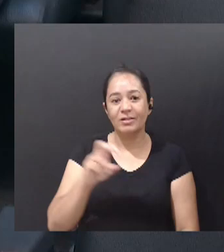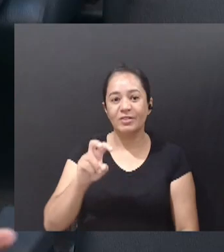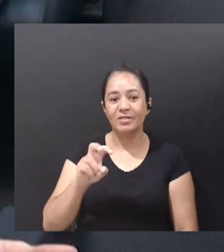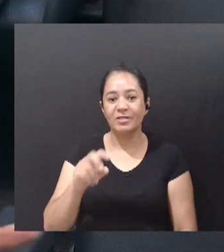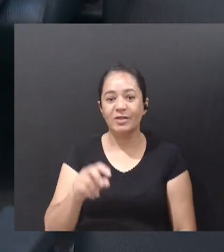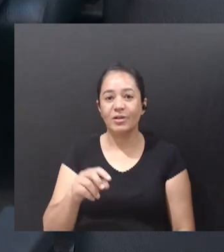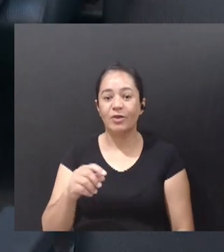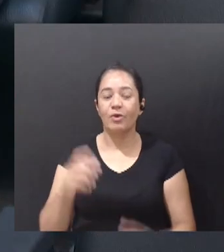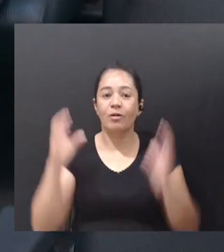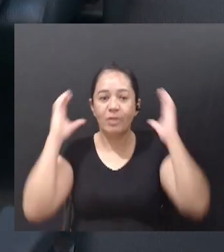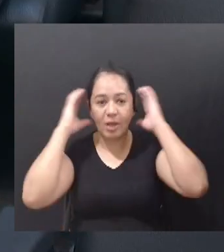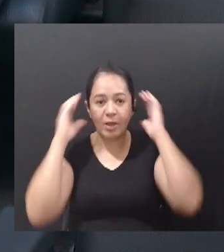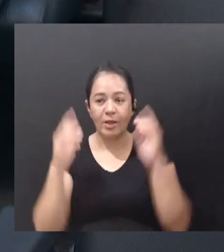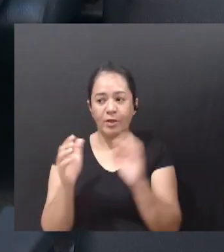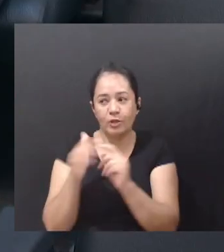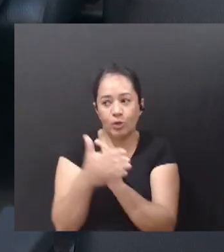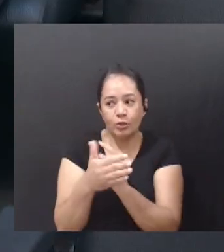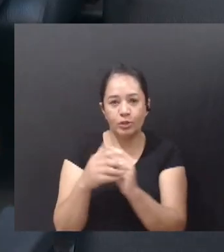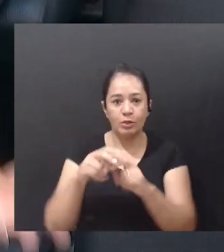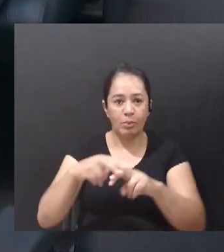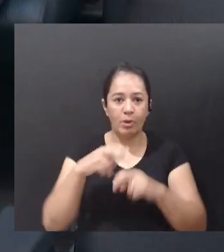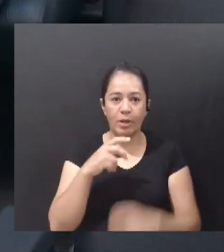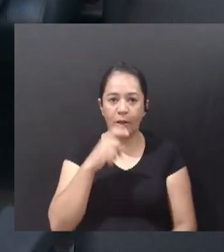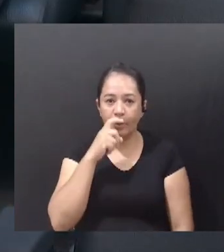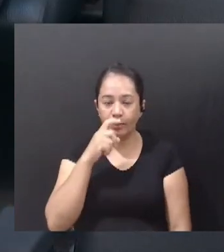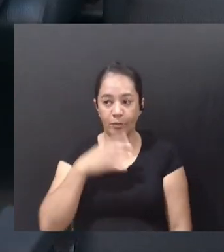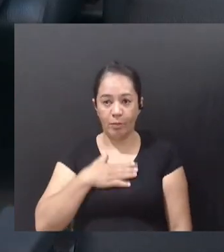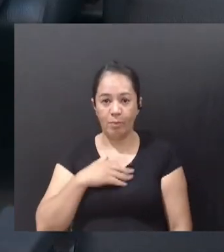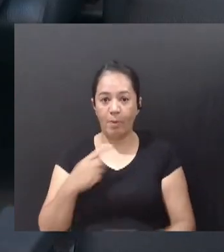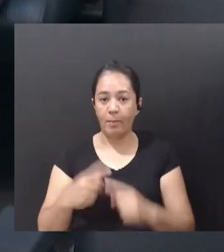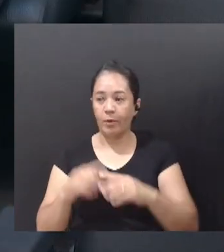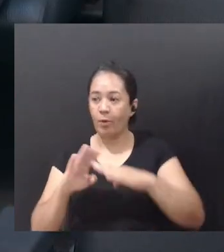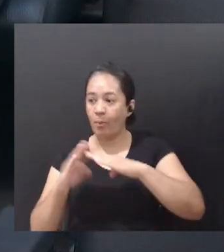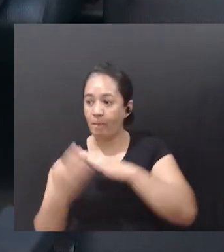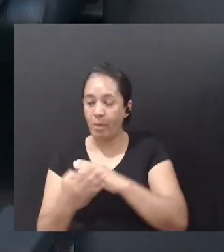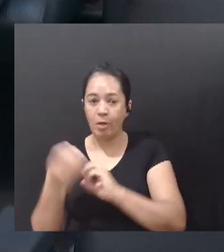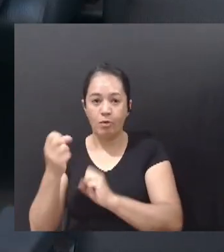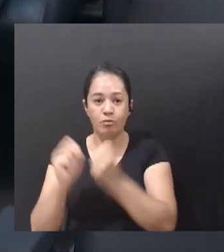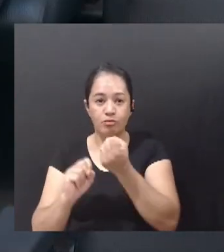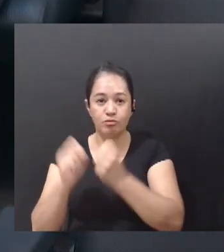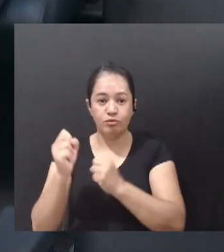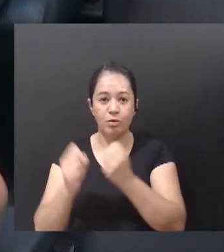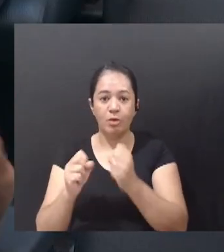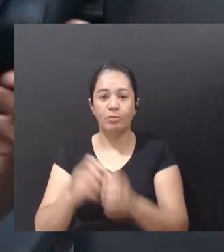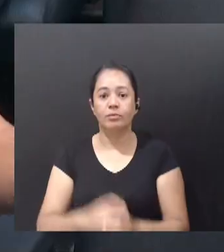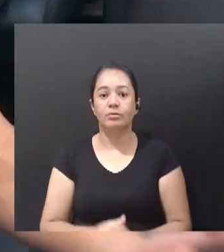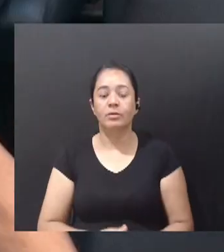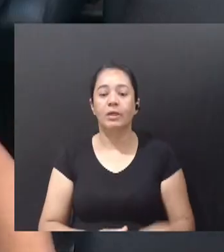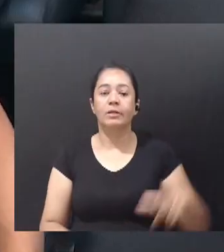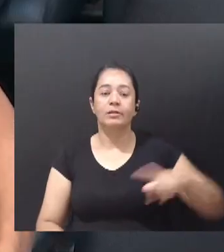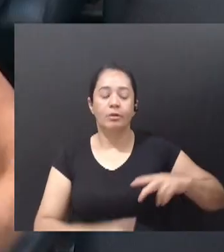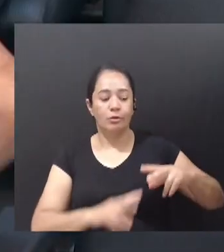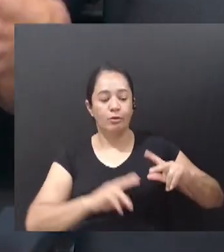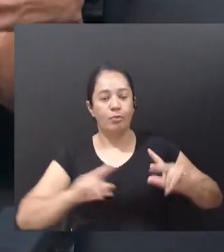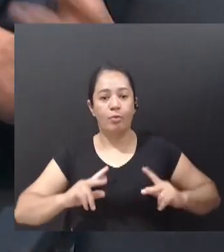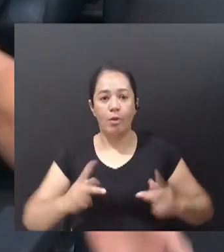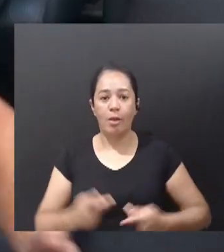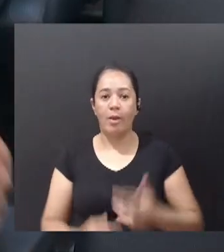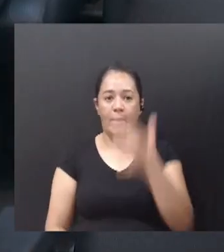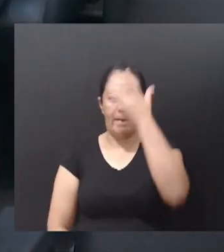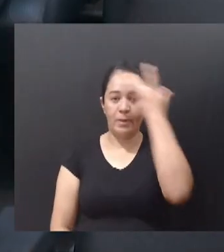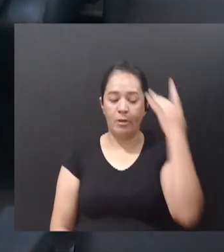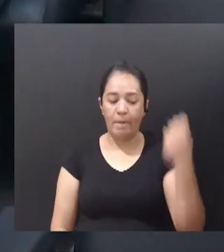eu morava, né, num bairro operário, né, que tem uma herança de pessoas brancas que trabalhavam